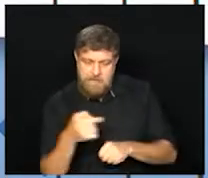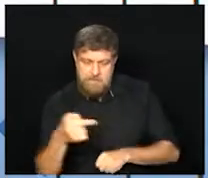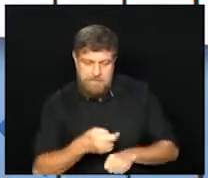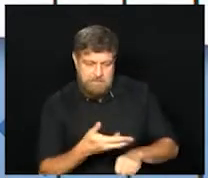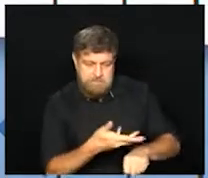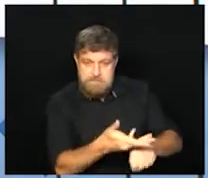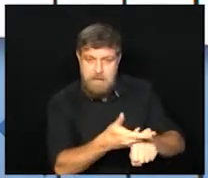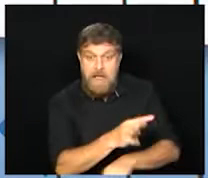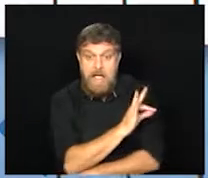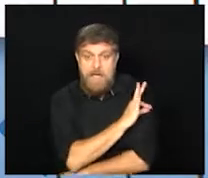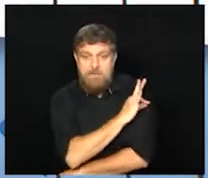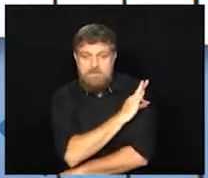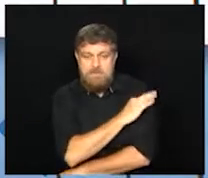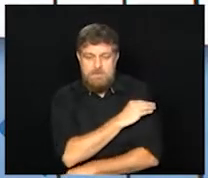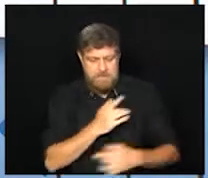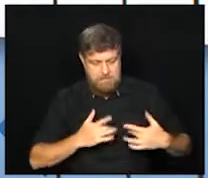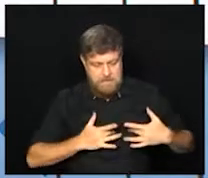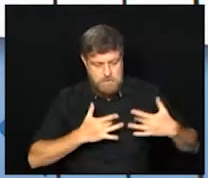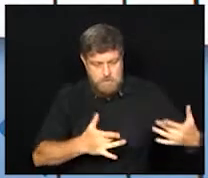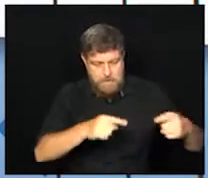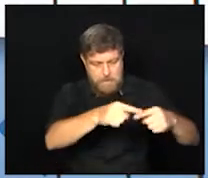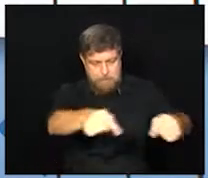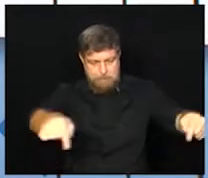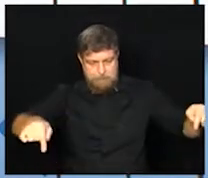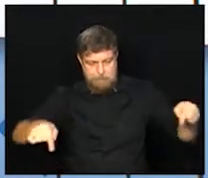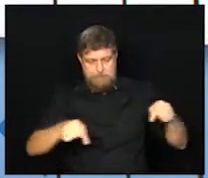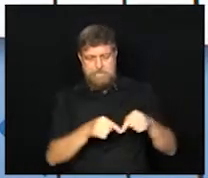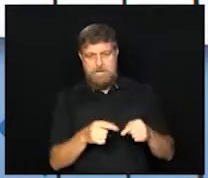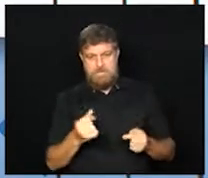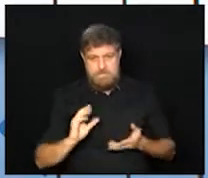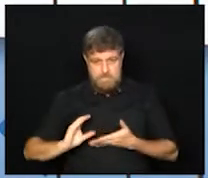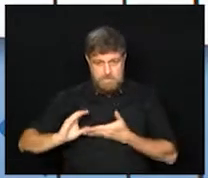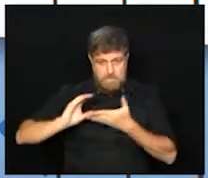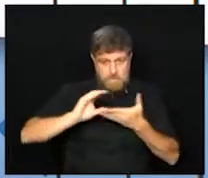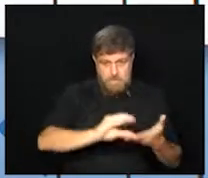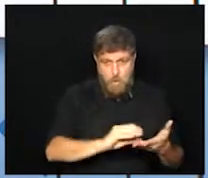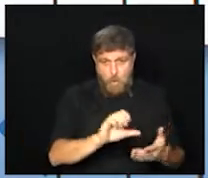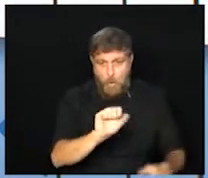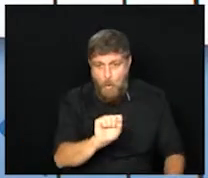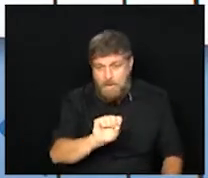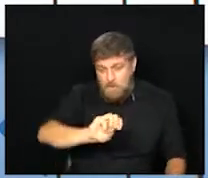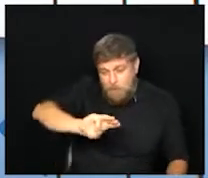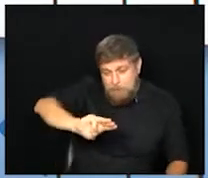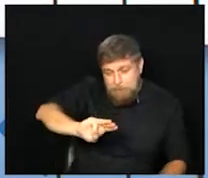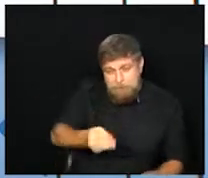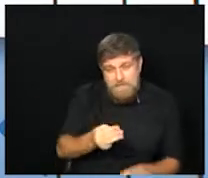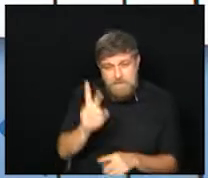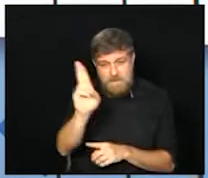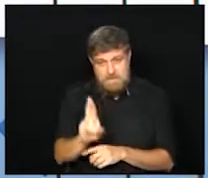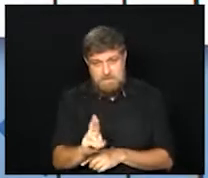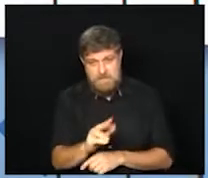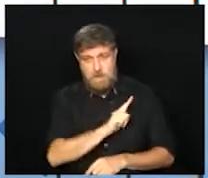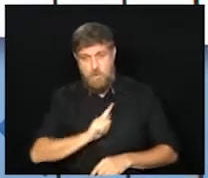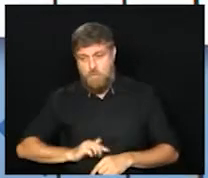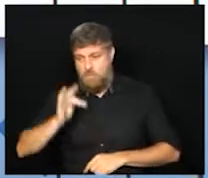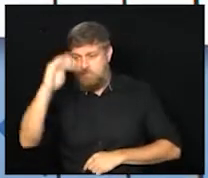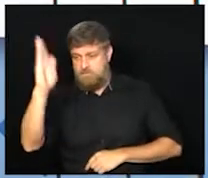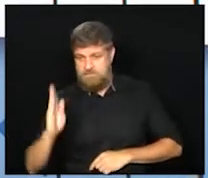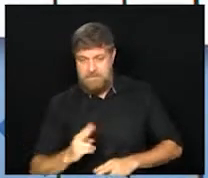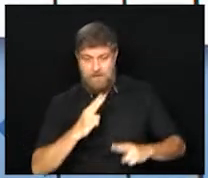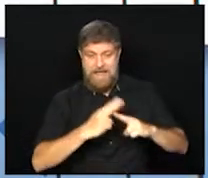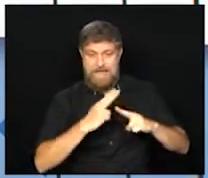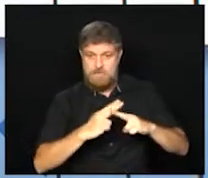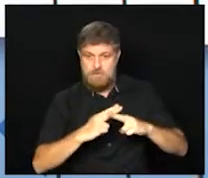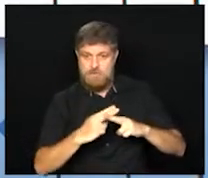olha, a Prefeitura vai ceder o espaço e o investimento vai ser de 8 milhões de reais do governo federal por meio da Caixa